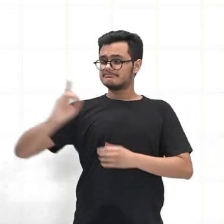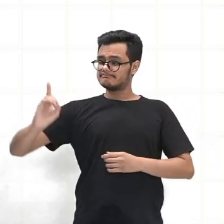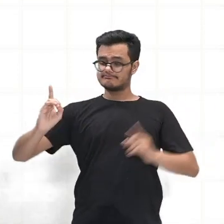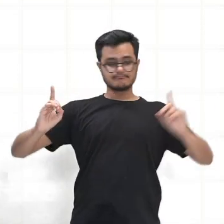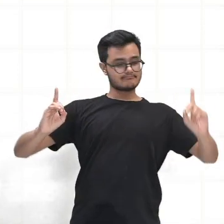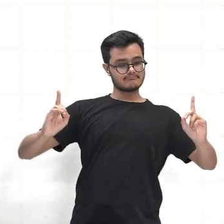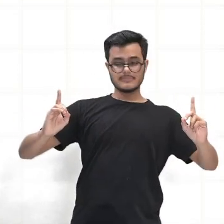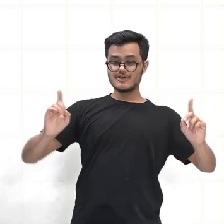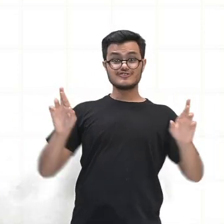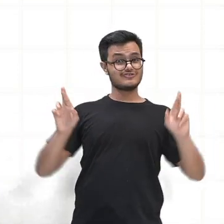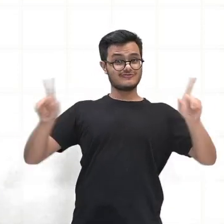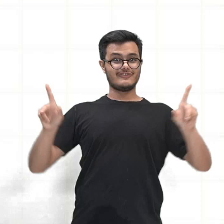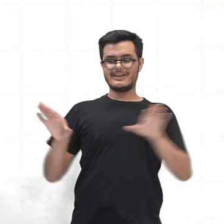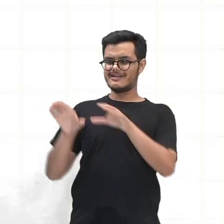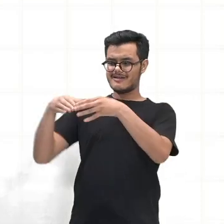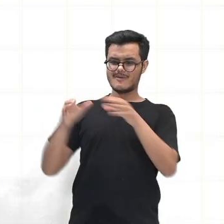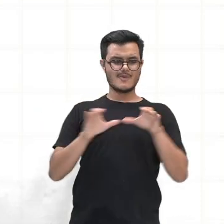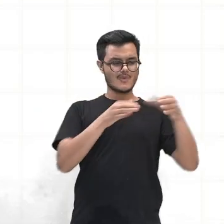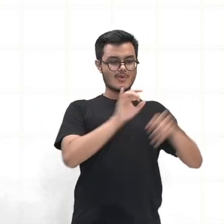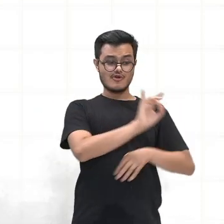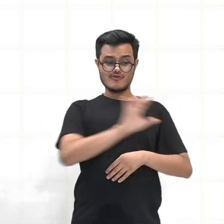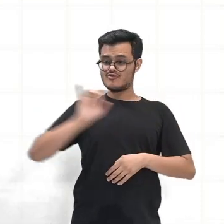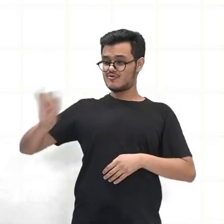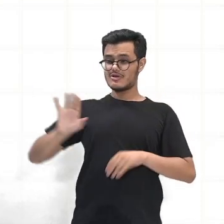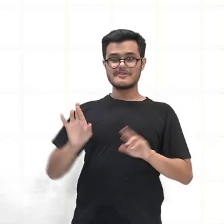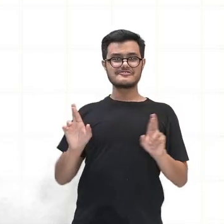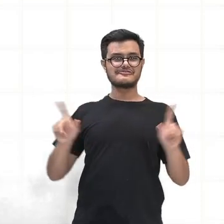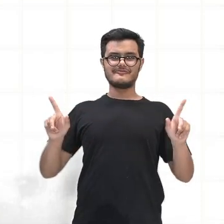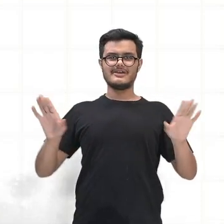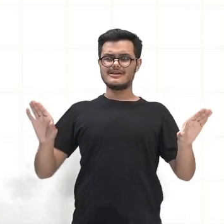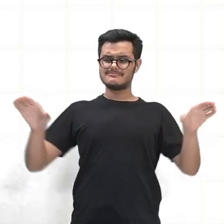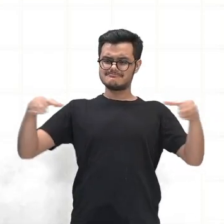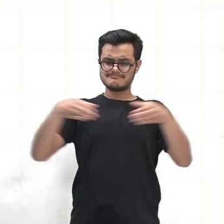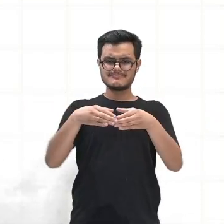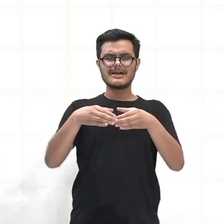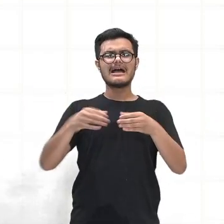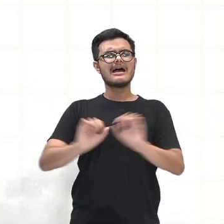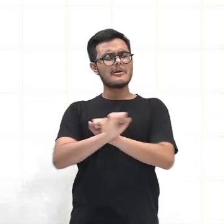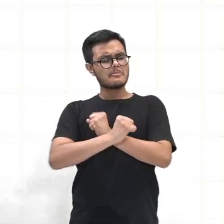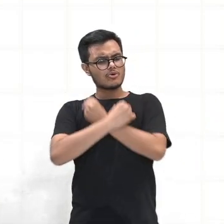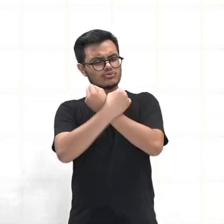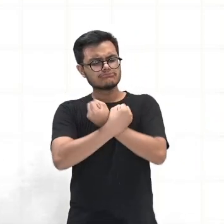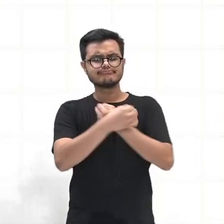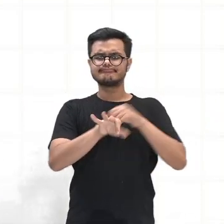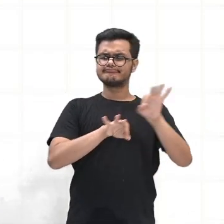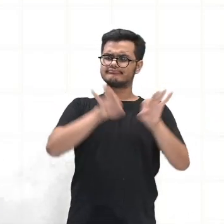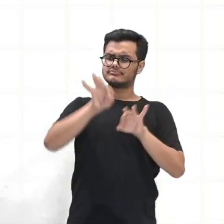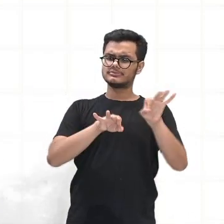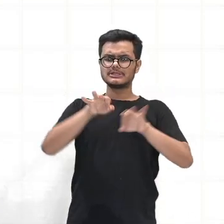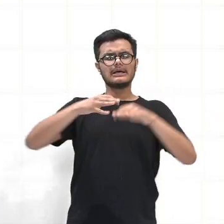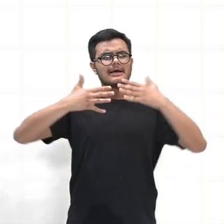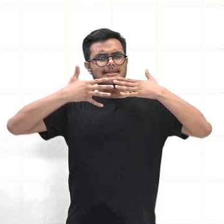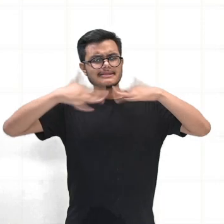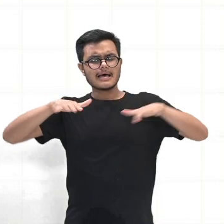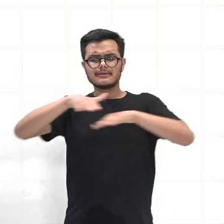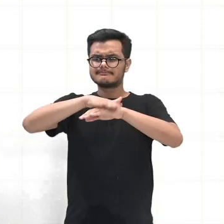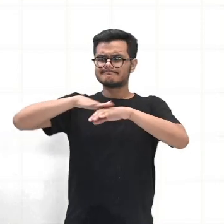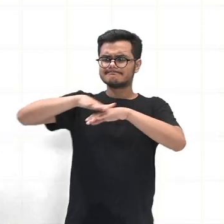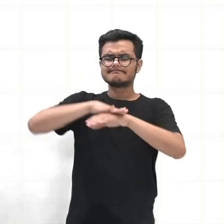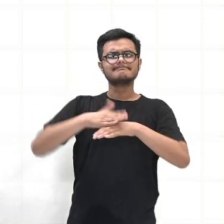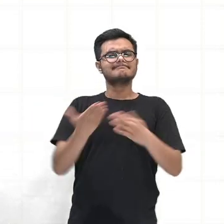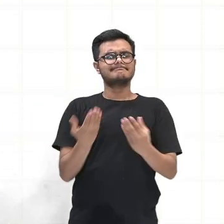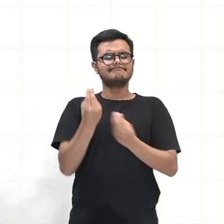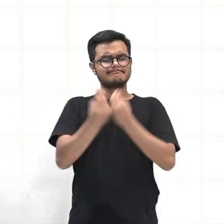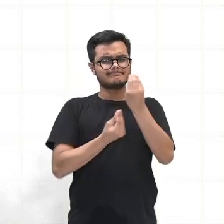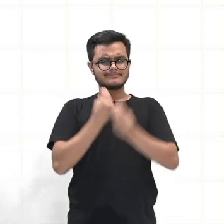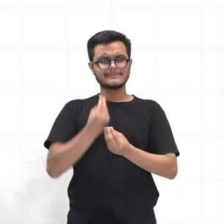de grupos diferentes para tentar manter ali um equilíbrio, uma proteção, um controle, algo muito comum do que a gente ouve falar, né,